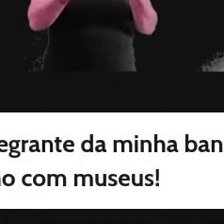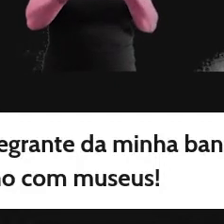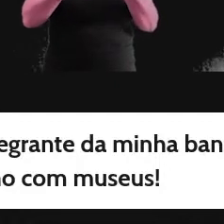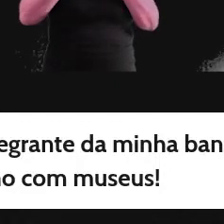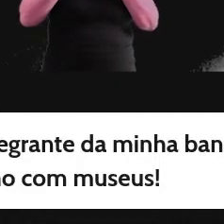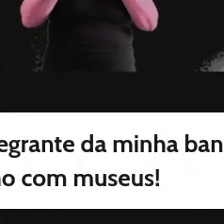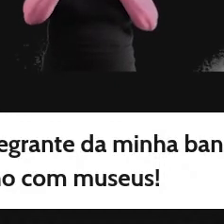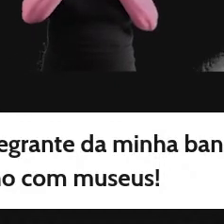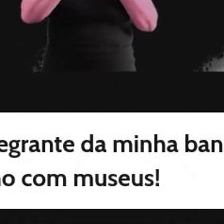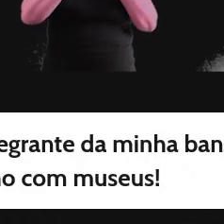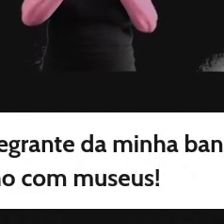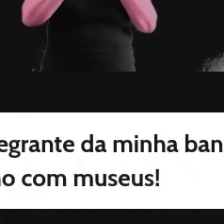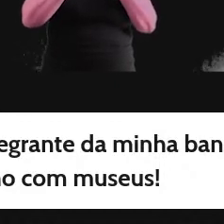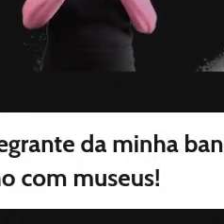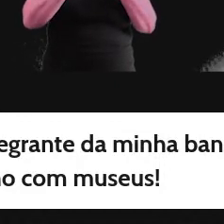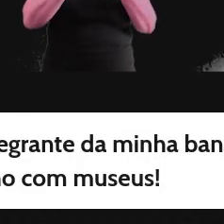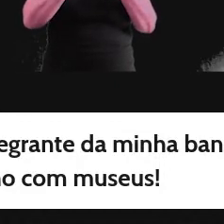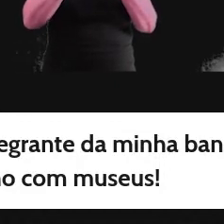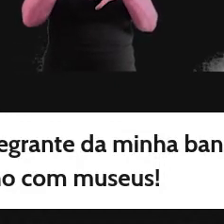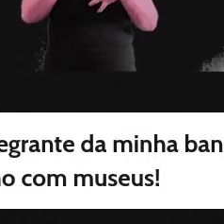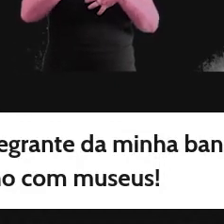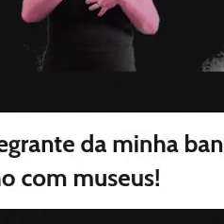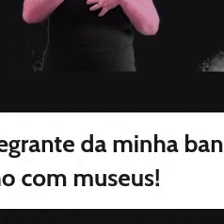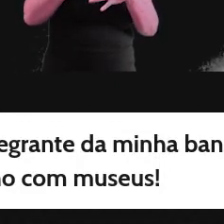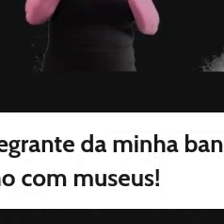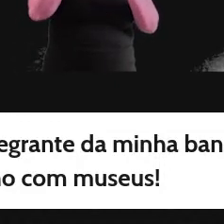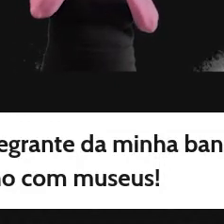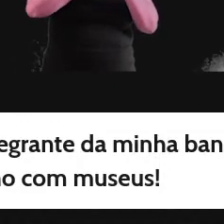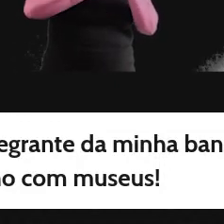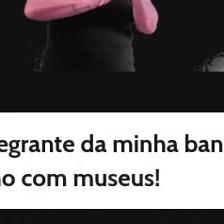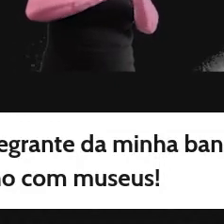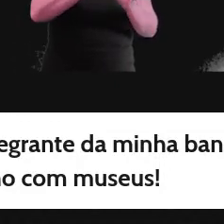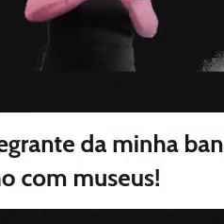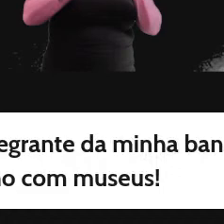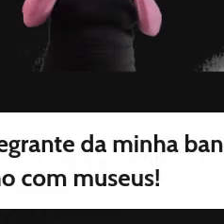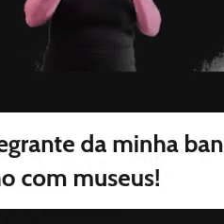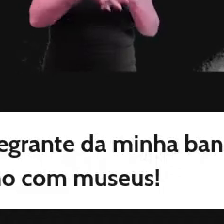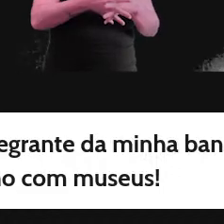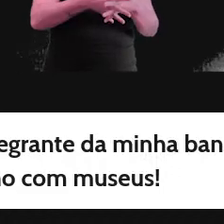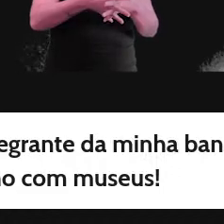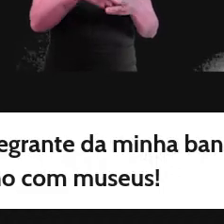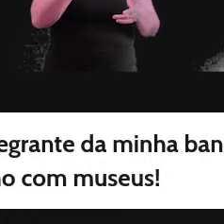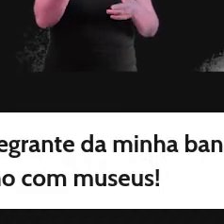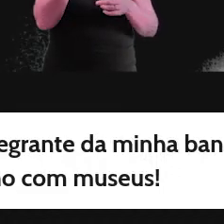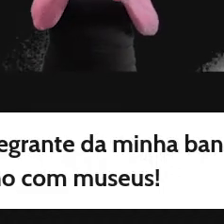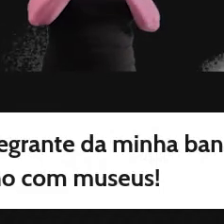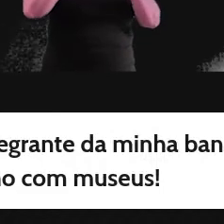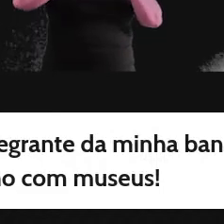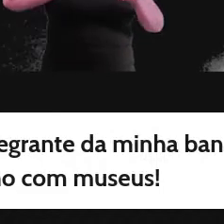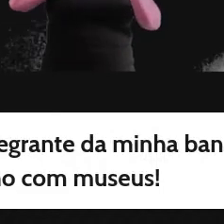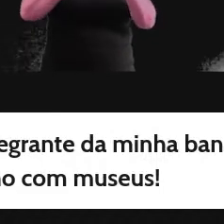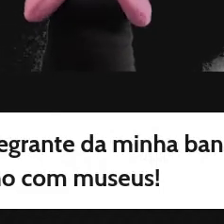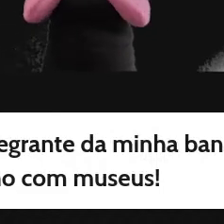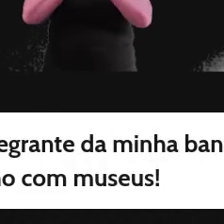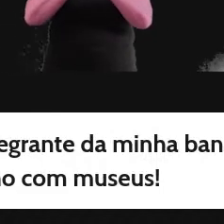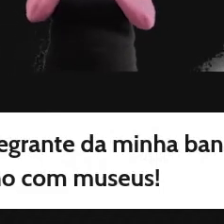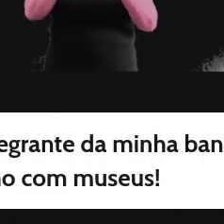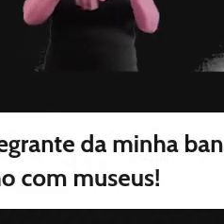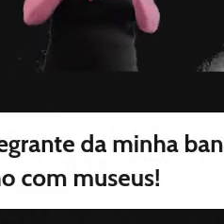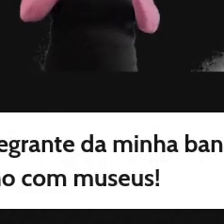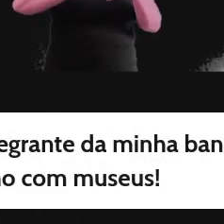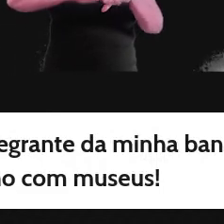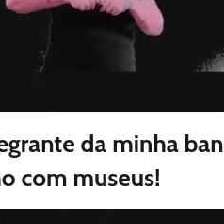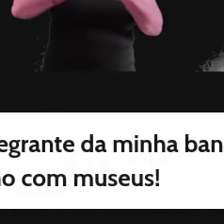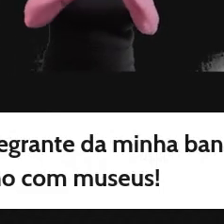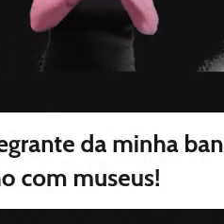no planejamento das nossas atividades, principalmente porque a gente que faz divulgação científica e do modo com que a gente